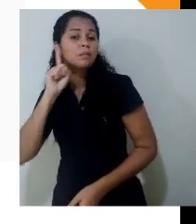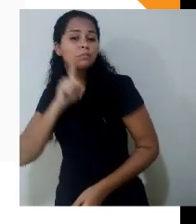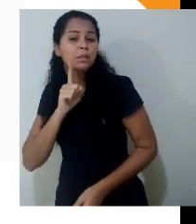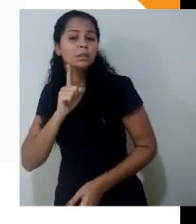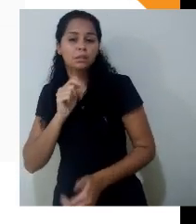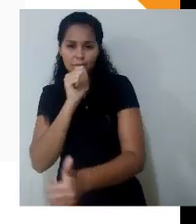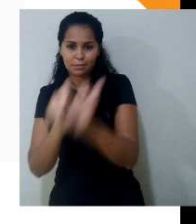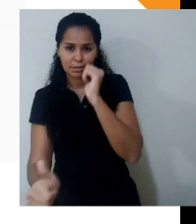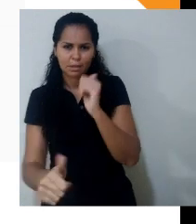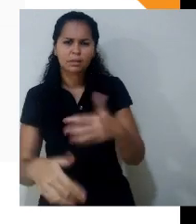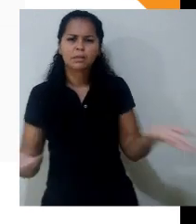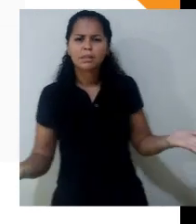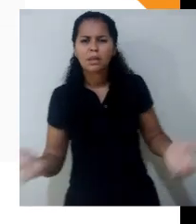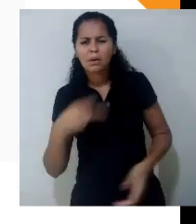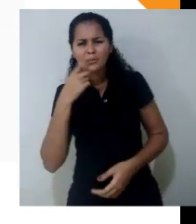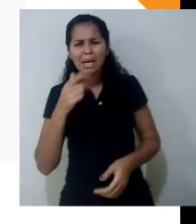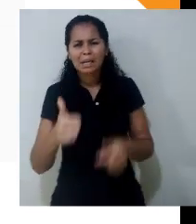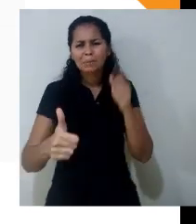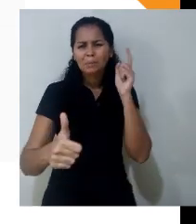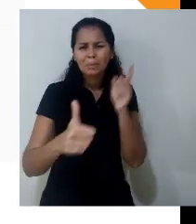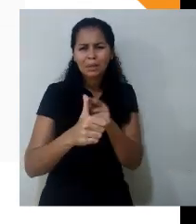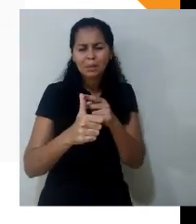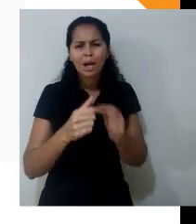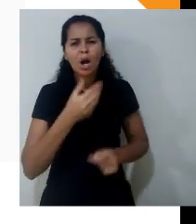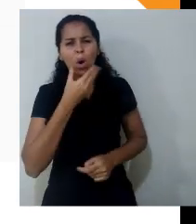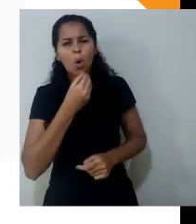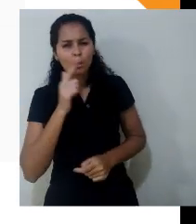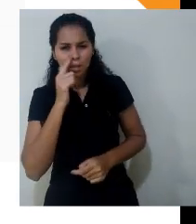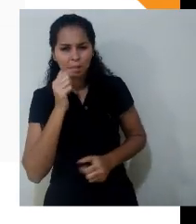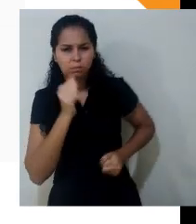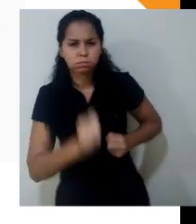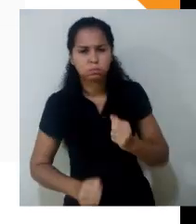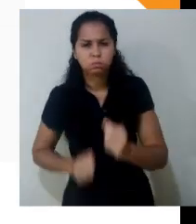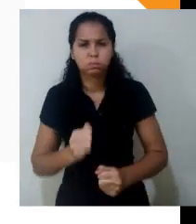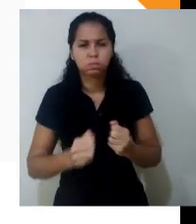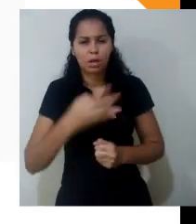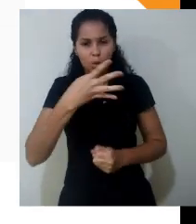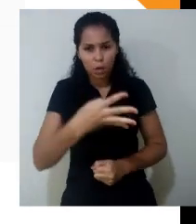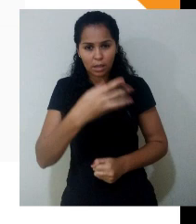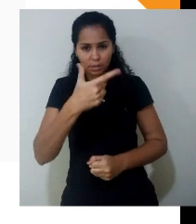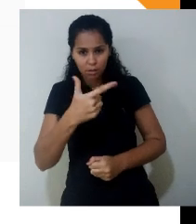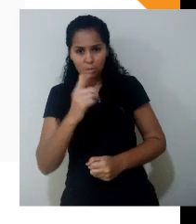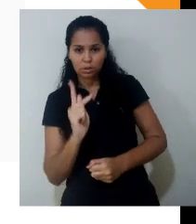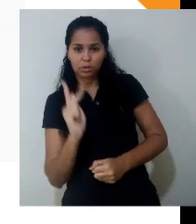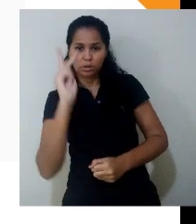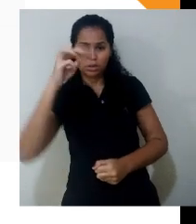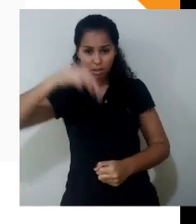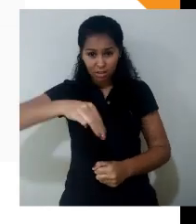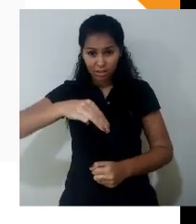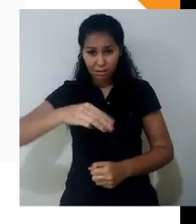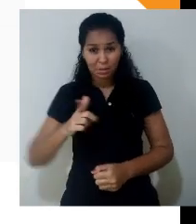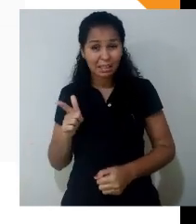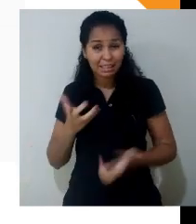O enunciado fala de um grego que percorreu 42 quilômetros, mas são esses 42 quilômetros que ele